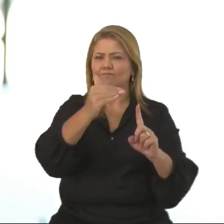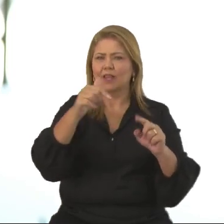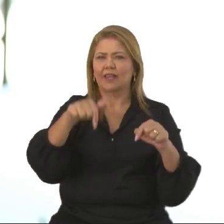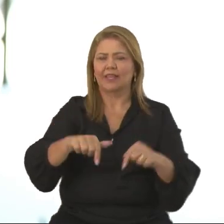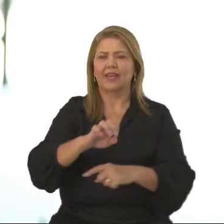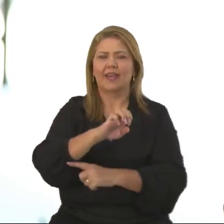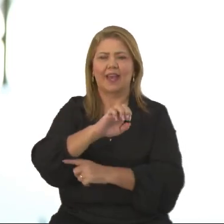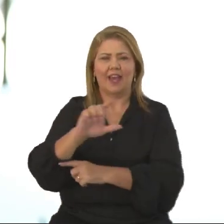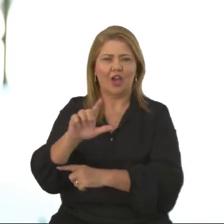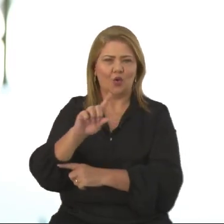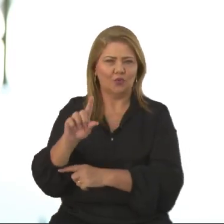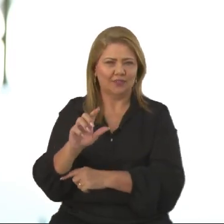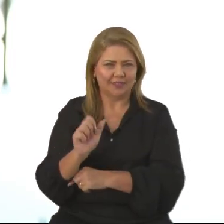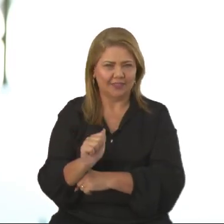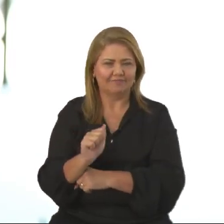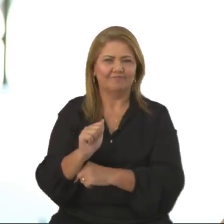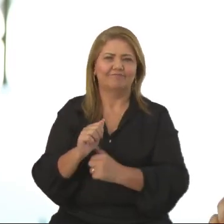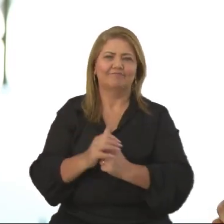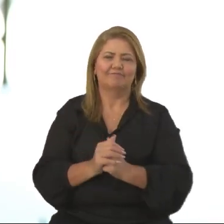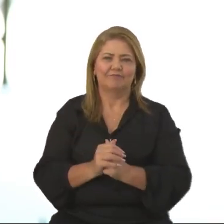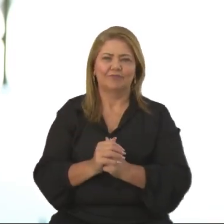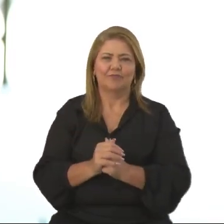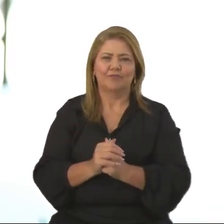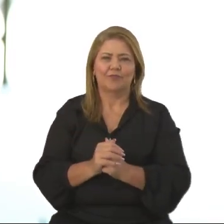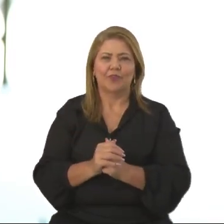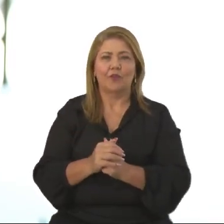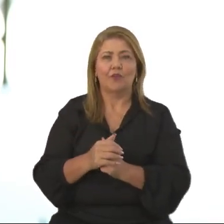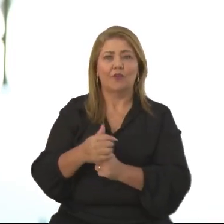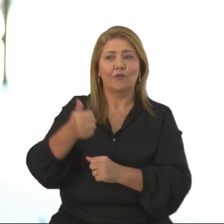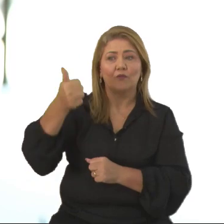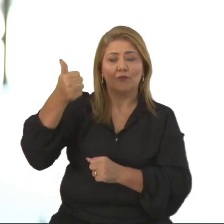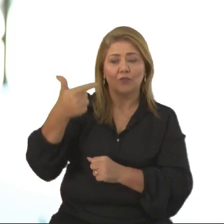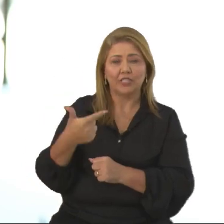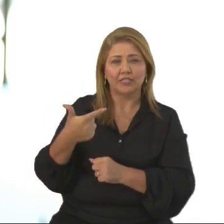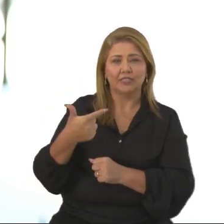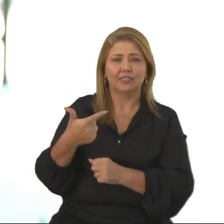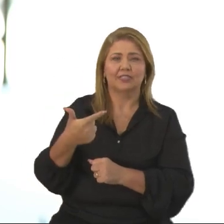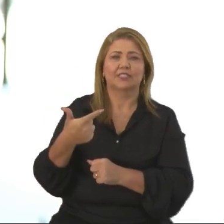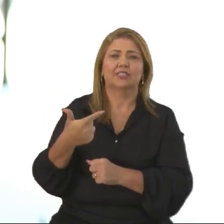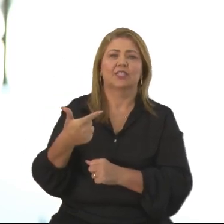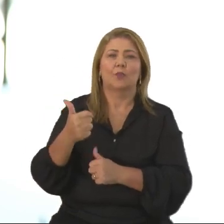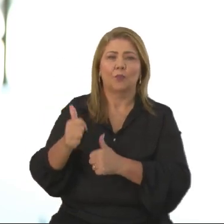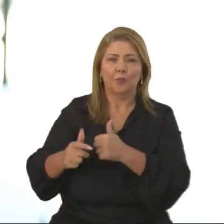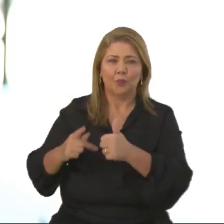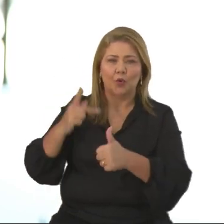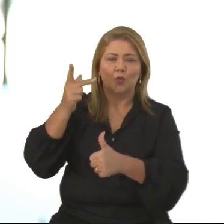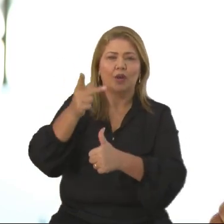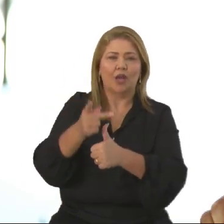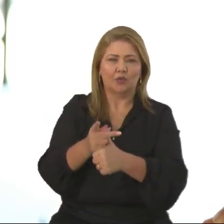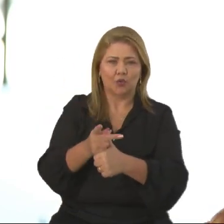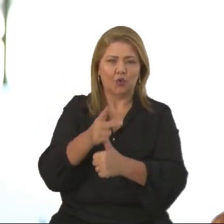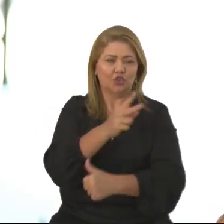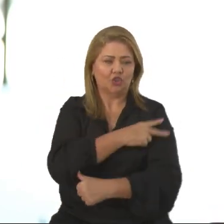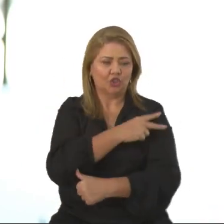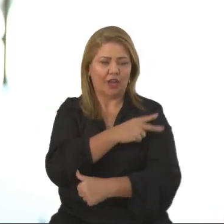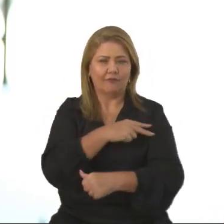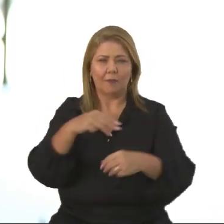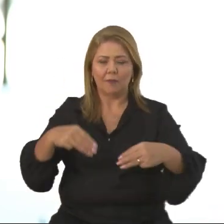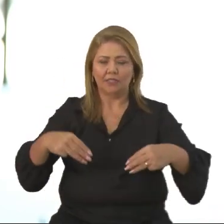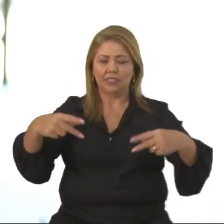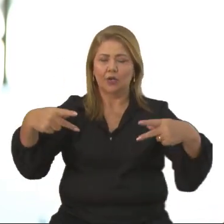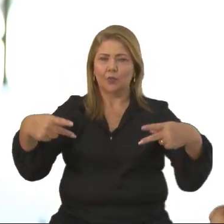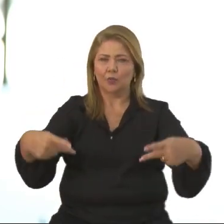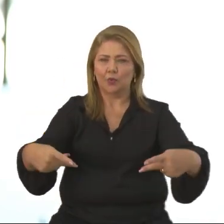Elza Cândida da Silveira. O vice-procurador-chefe do Ministério Público do Trabalho em Goiás, Januário